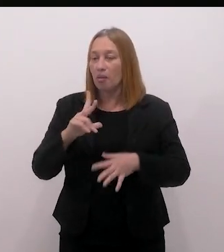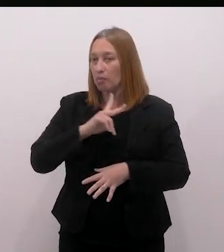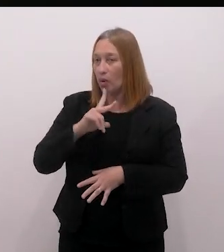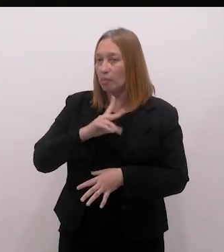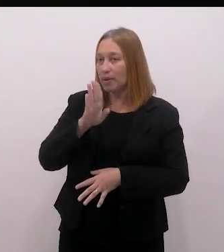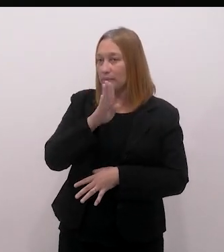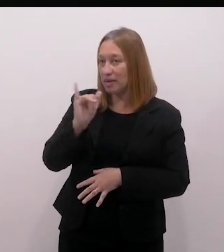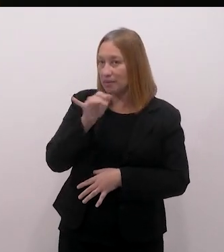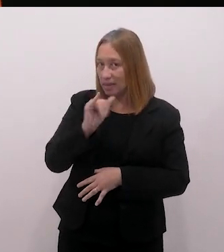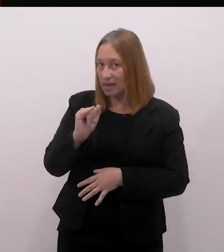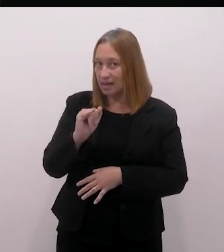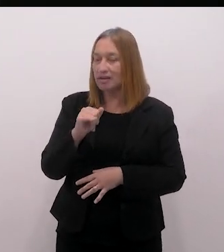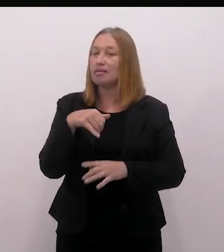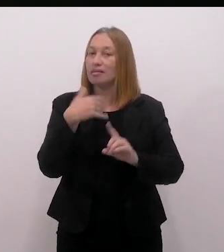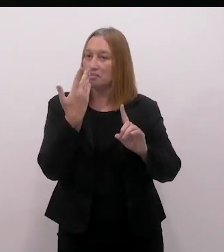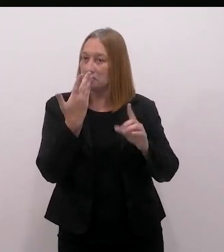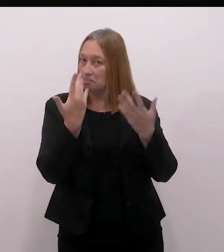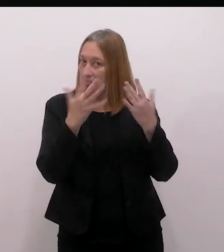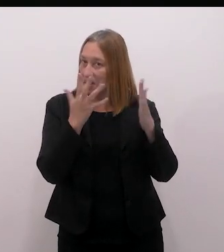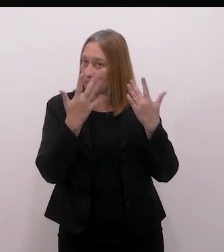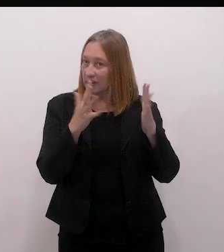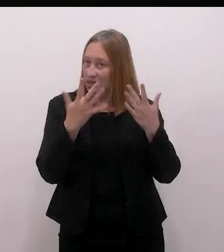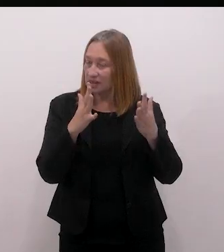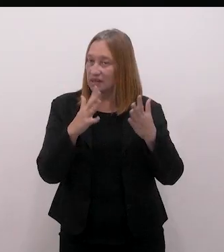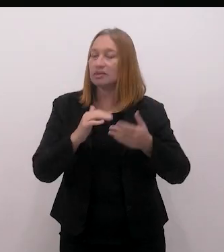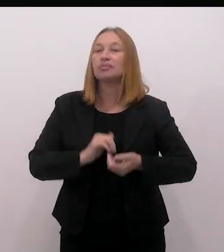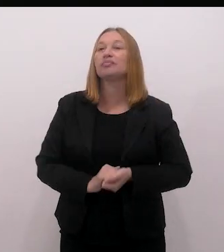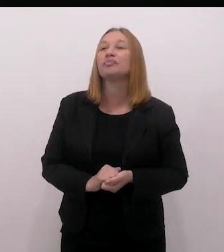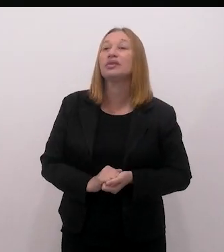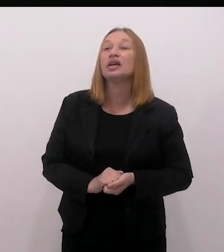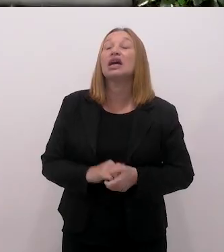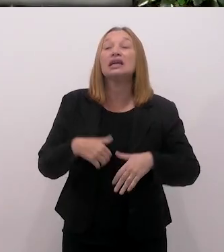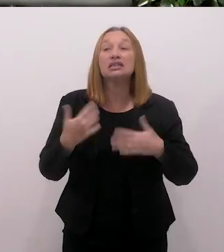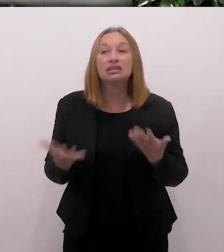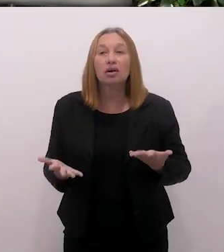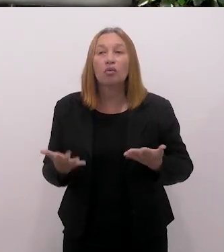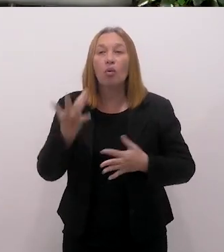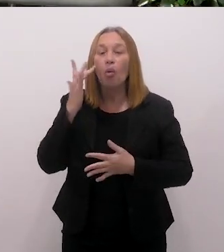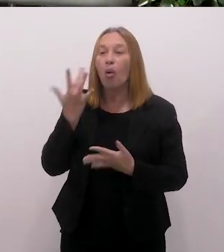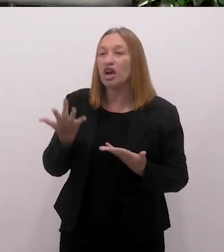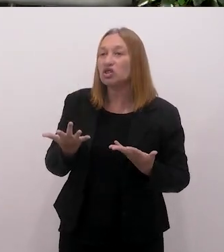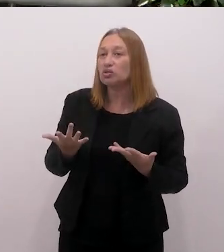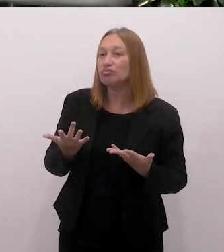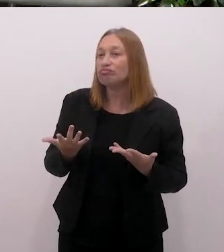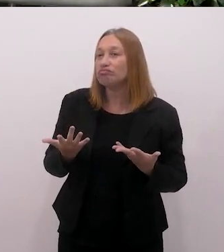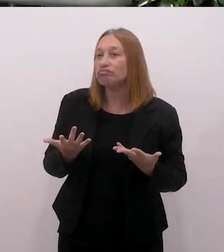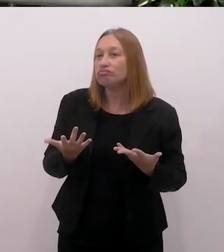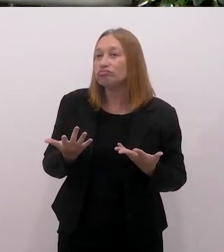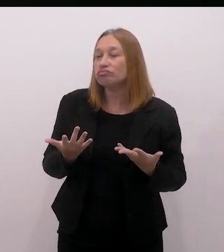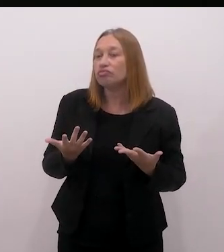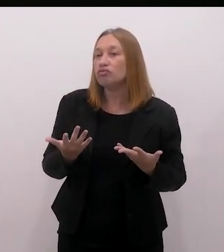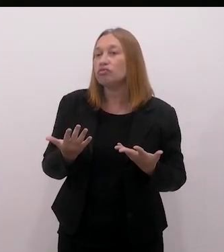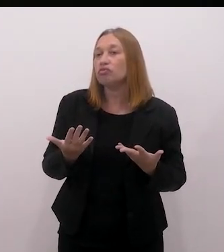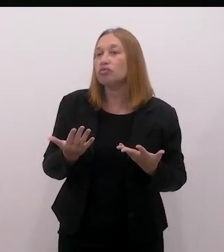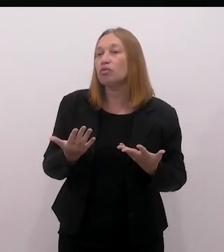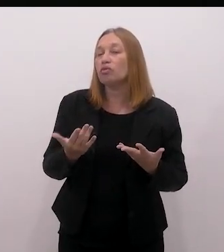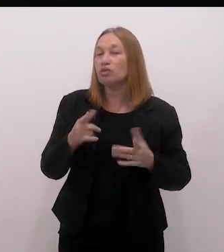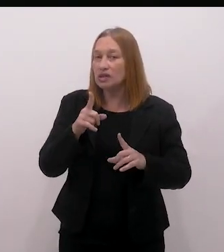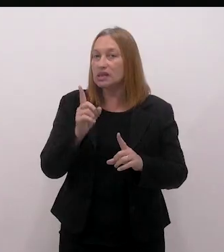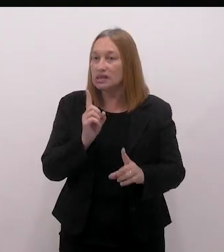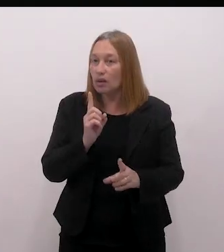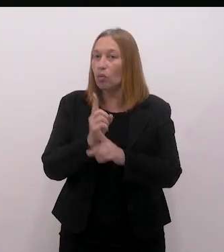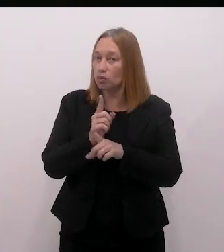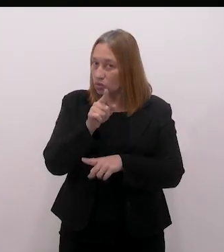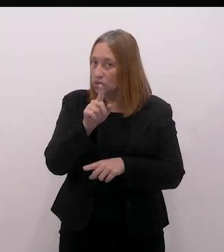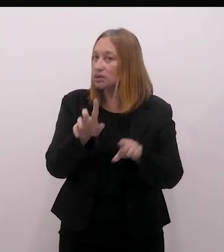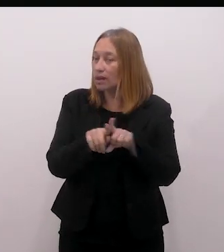própria Bibi, né? Que imortalizou o Gota d'Água, né? Então, acho que isso foi um lado que você também se descobriu,